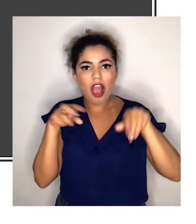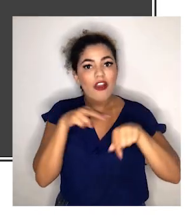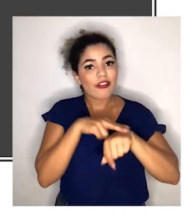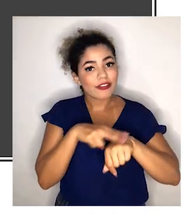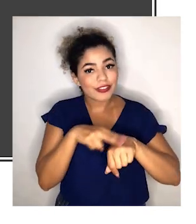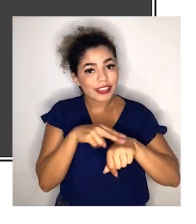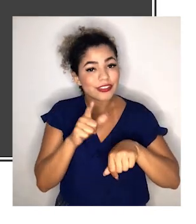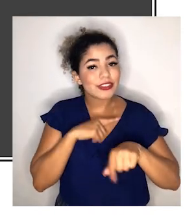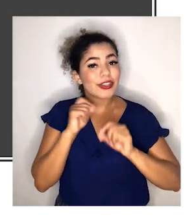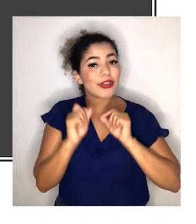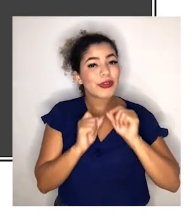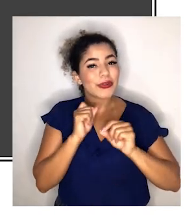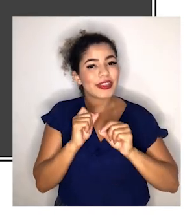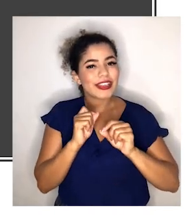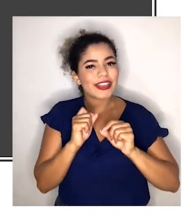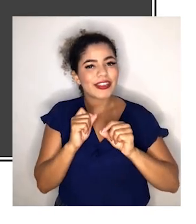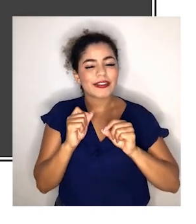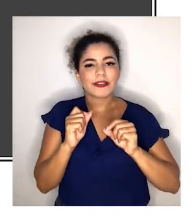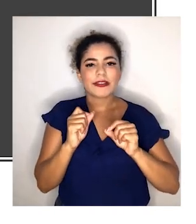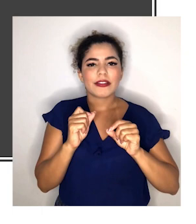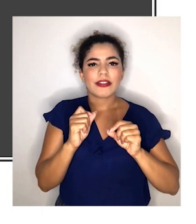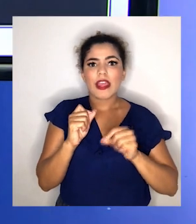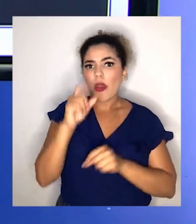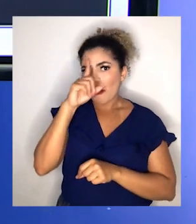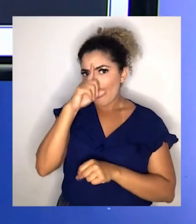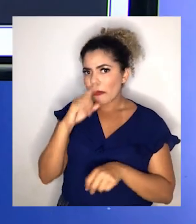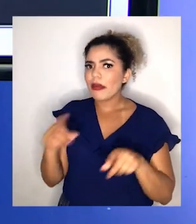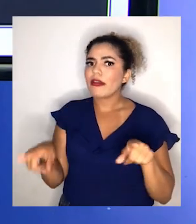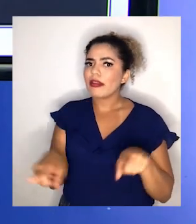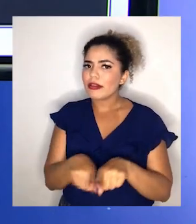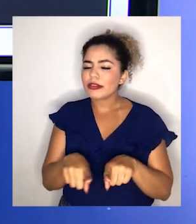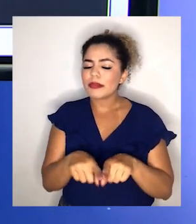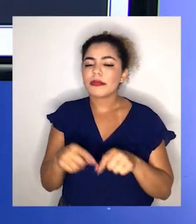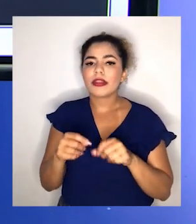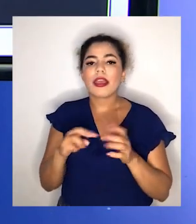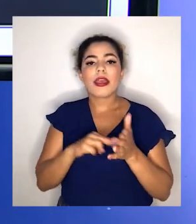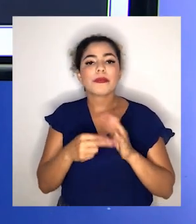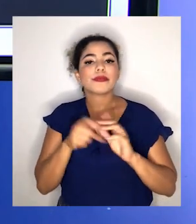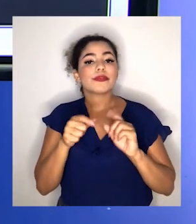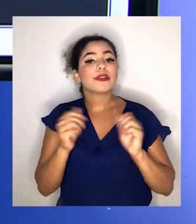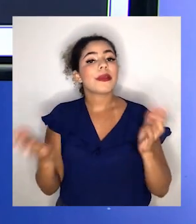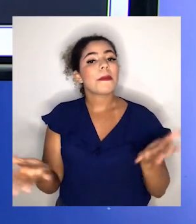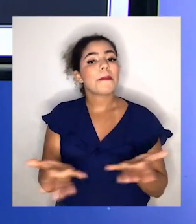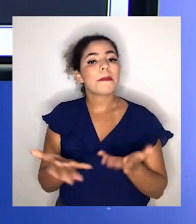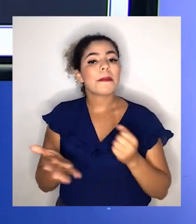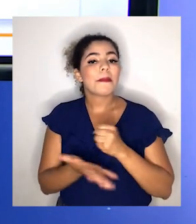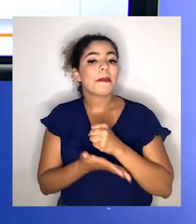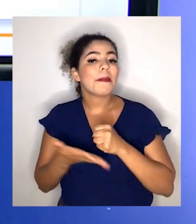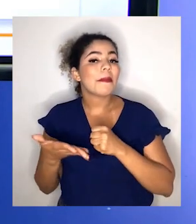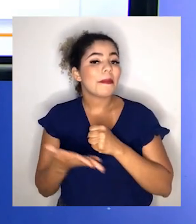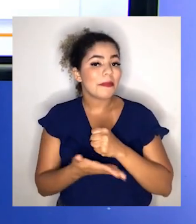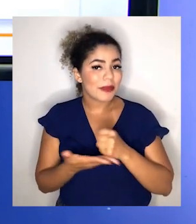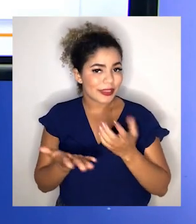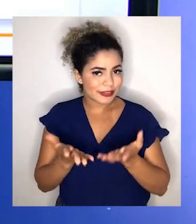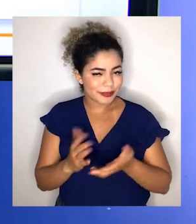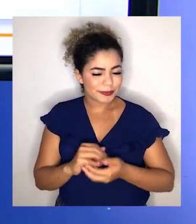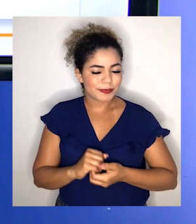verde, aí você já tem uns elementos, e principalmente o amarelo, extremamente básicos.